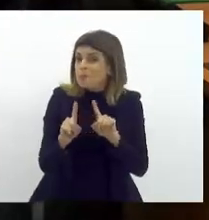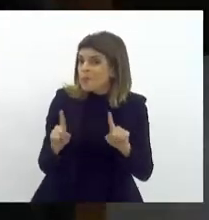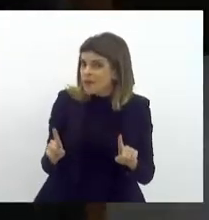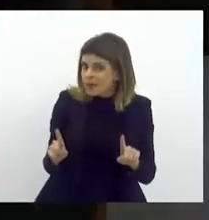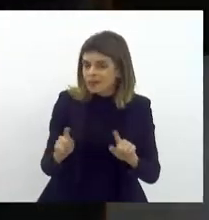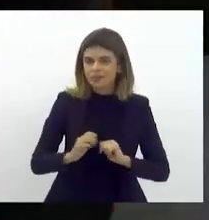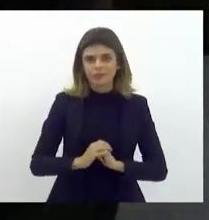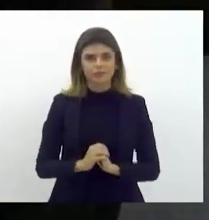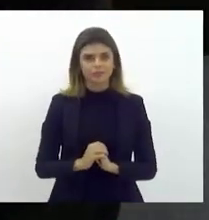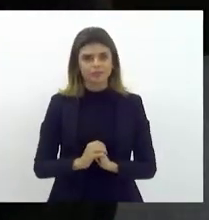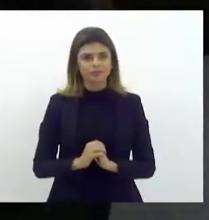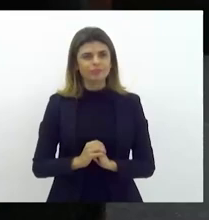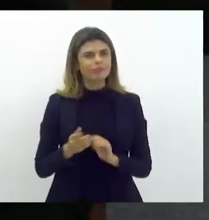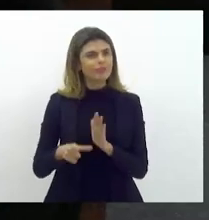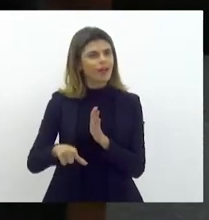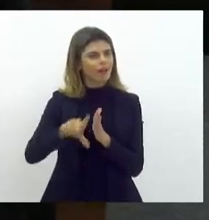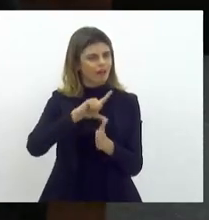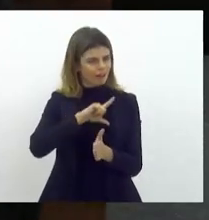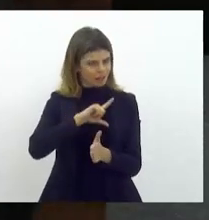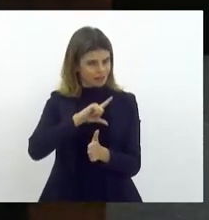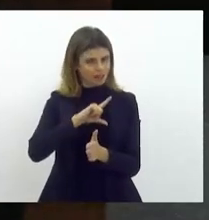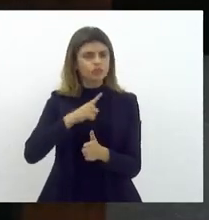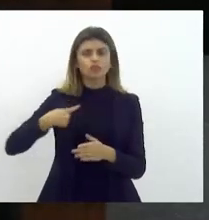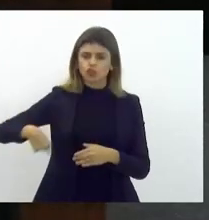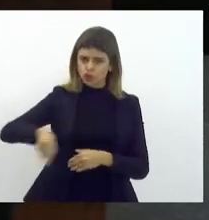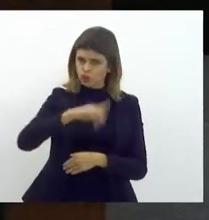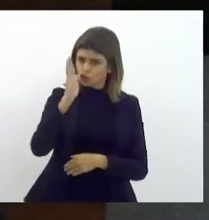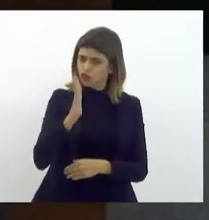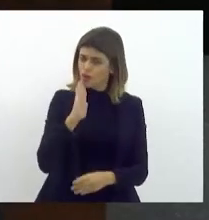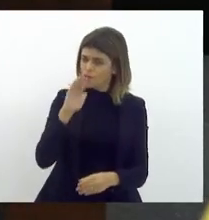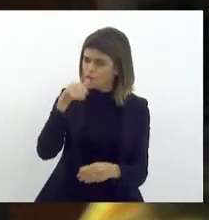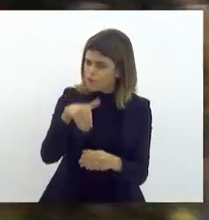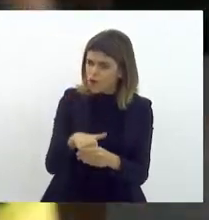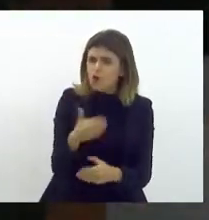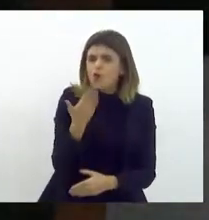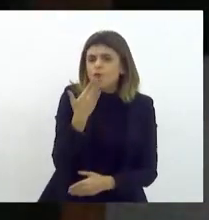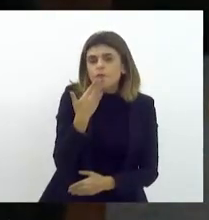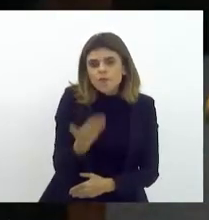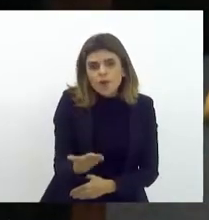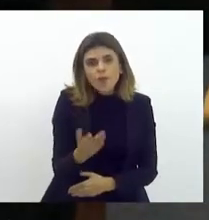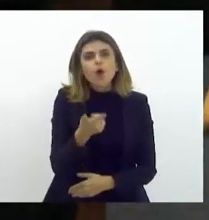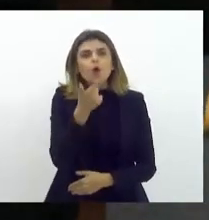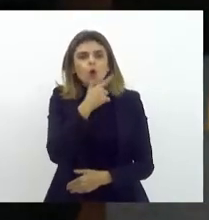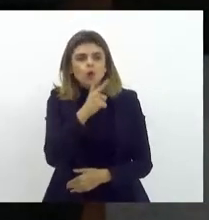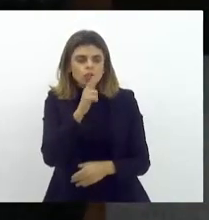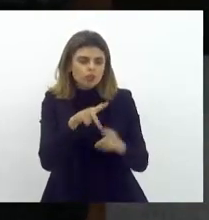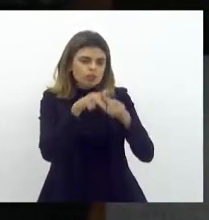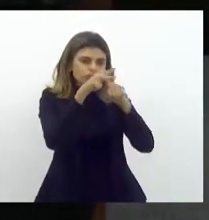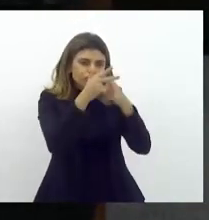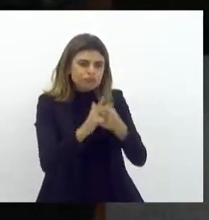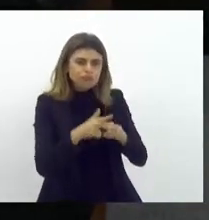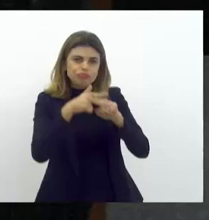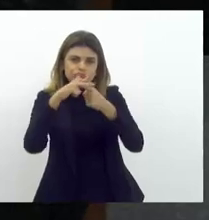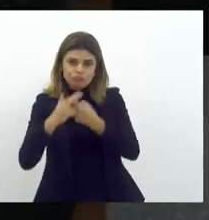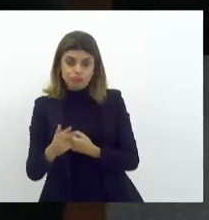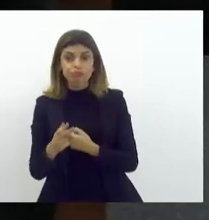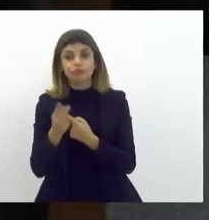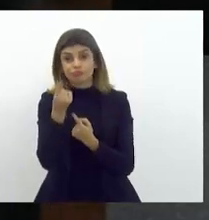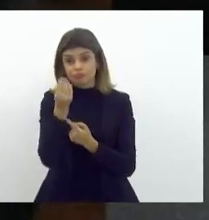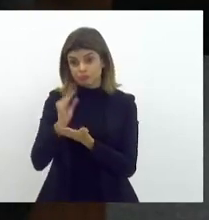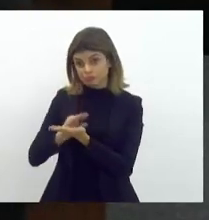neste no caso anterior Nós voltamos favorvelmente que a gente conseguiu reconstituir entre o outro o fundo da Habitação